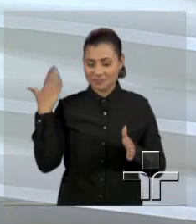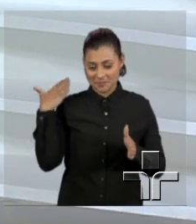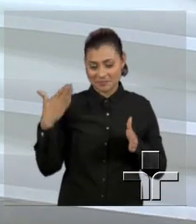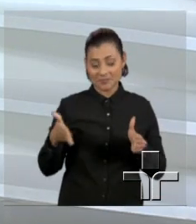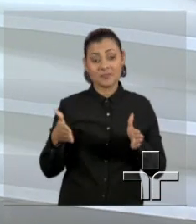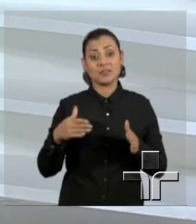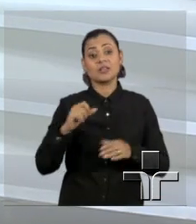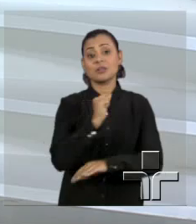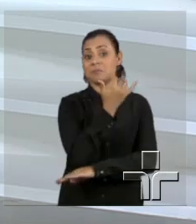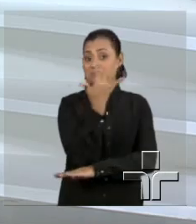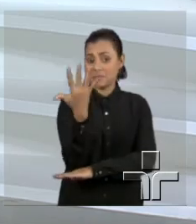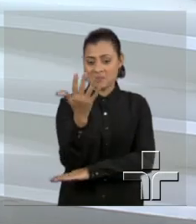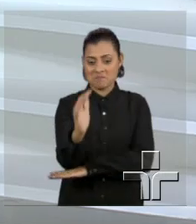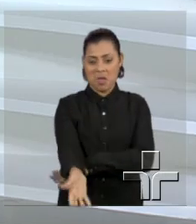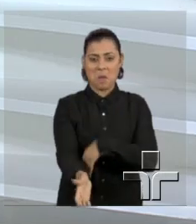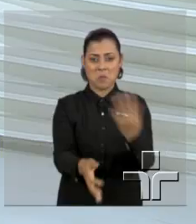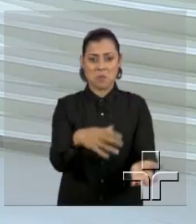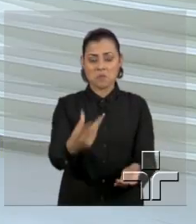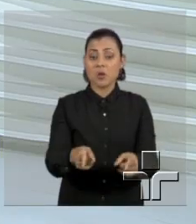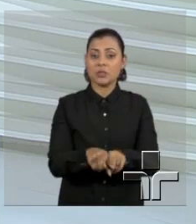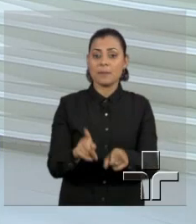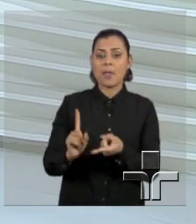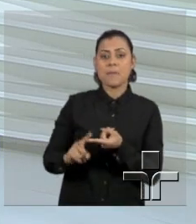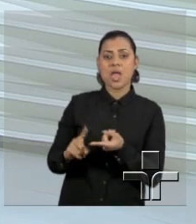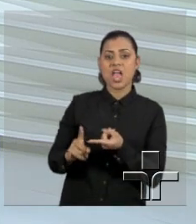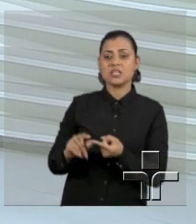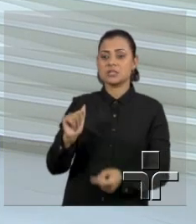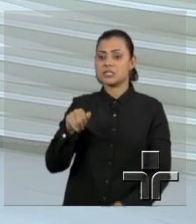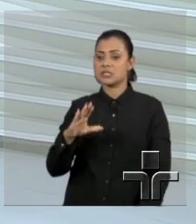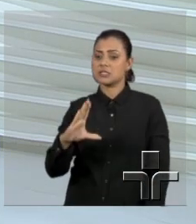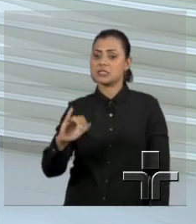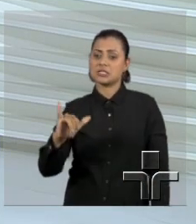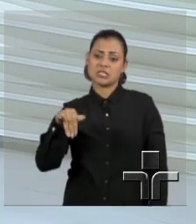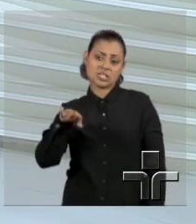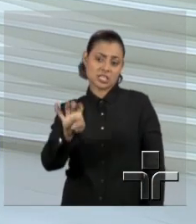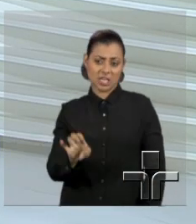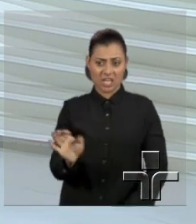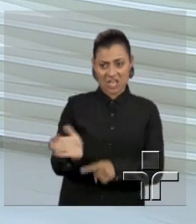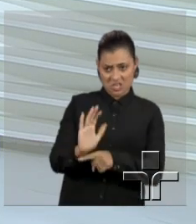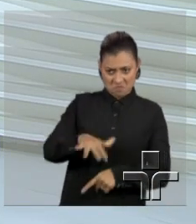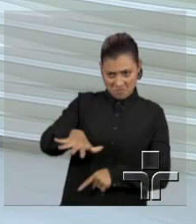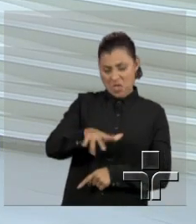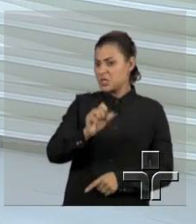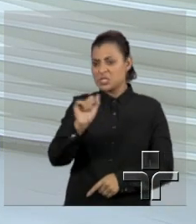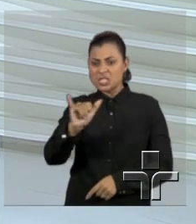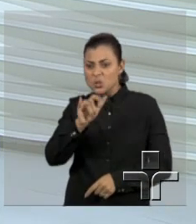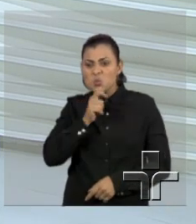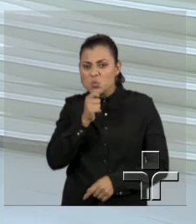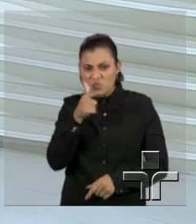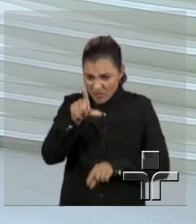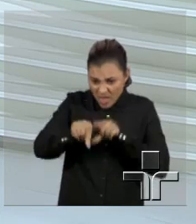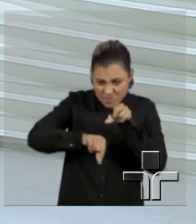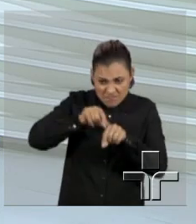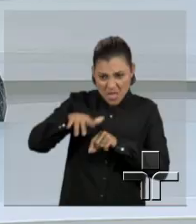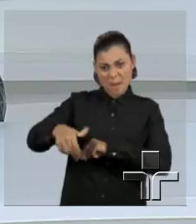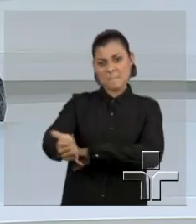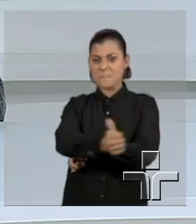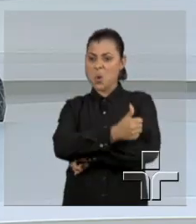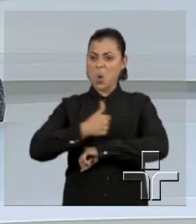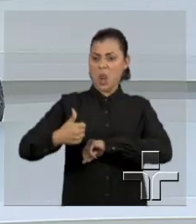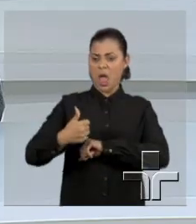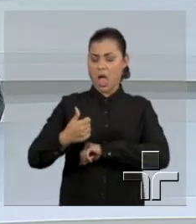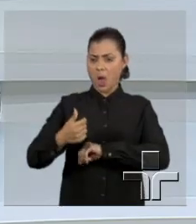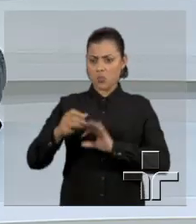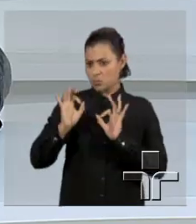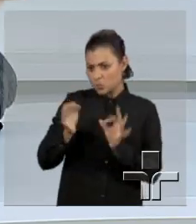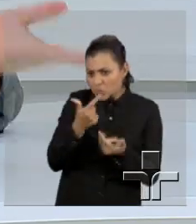desmatamento, teve essa ameaça de extinguir a Ancine se não houver um filtro moral sobre o que ela ali